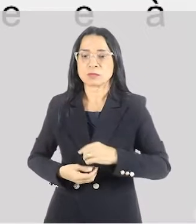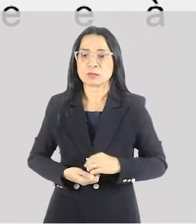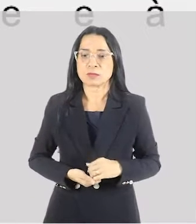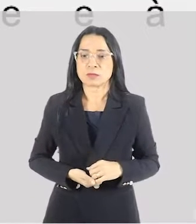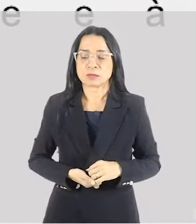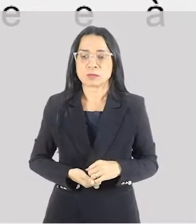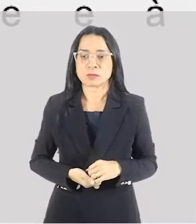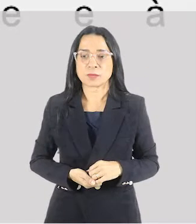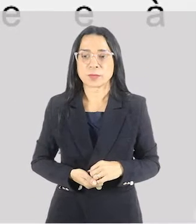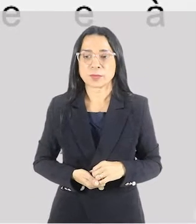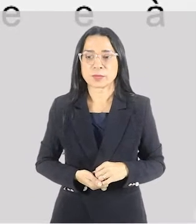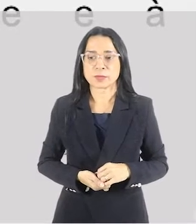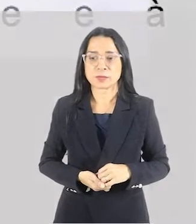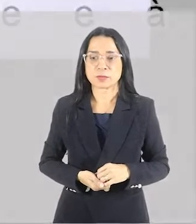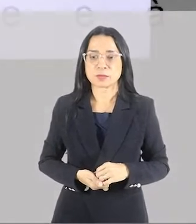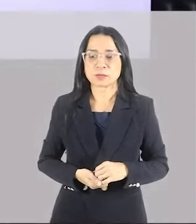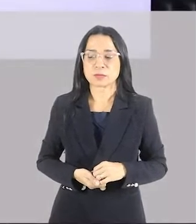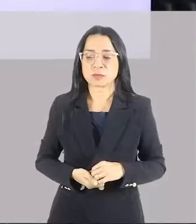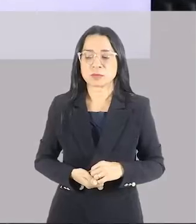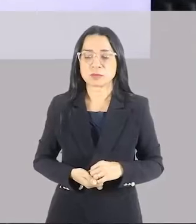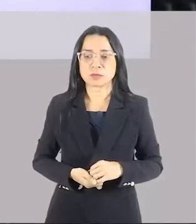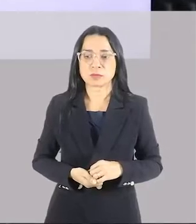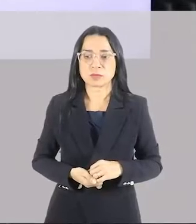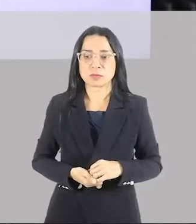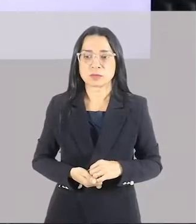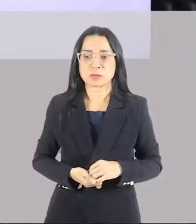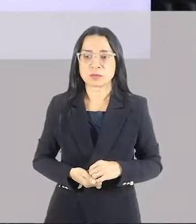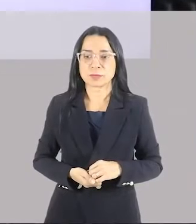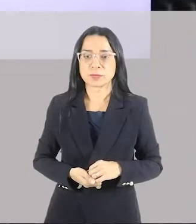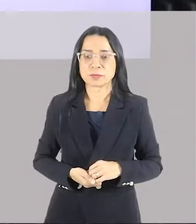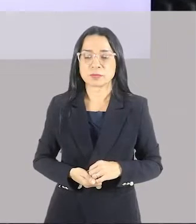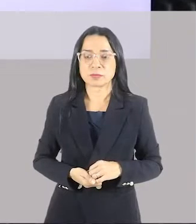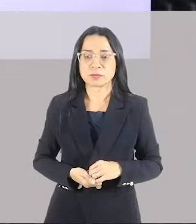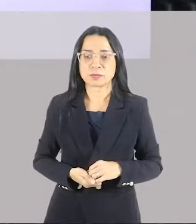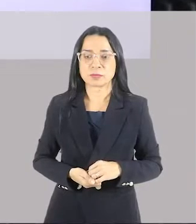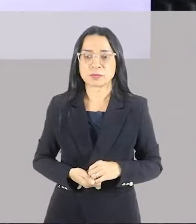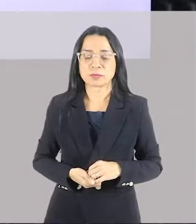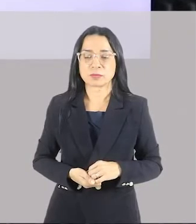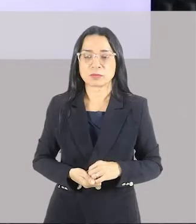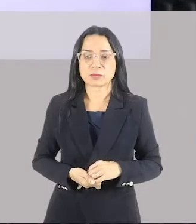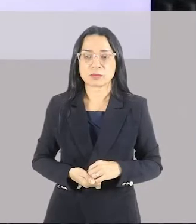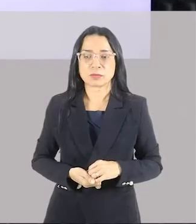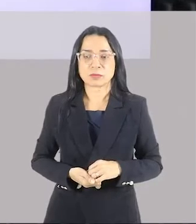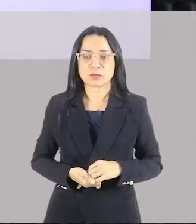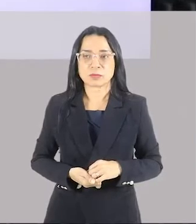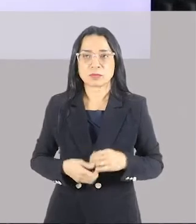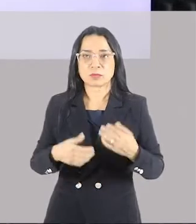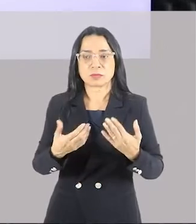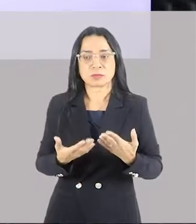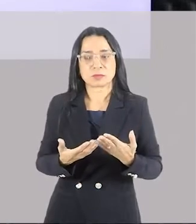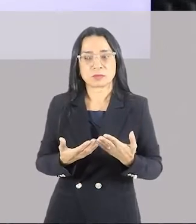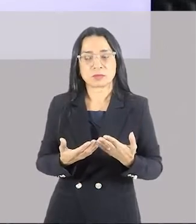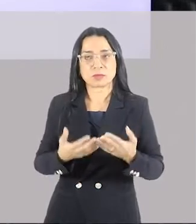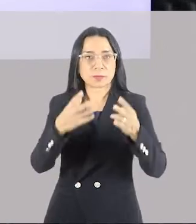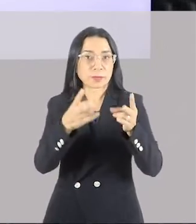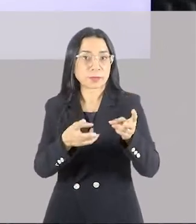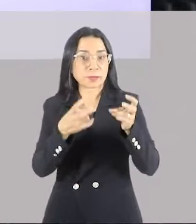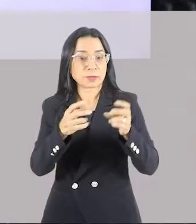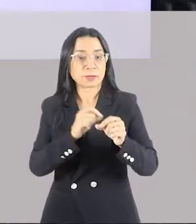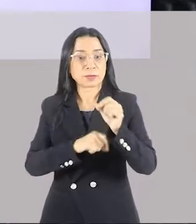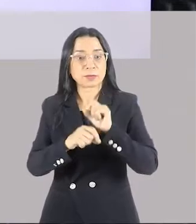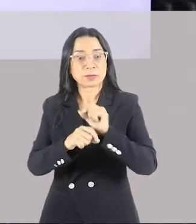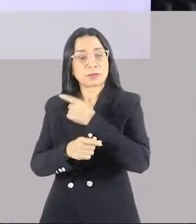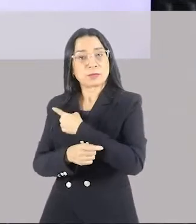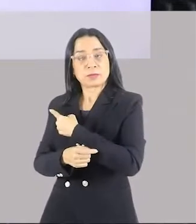capacidade para o seu desempenho, após a realização de prévio procedimento licitatório. Um ponto de atenção é